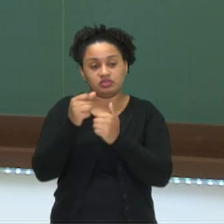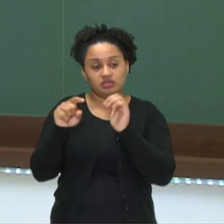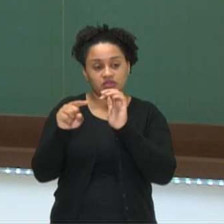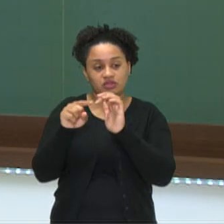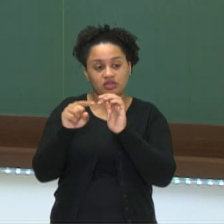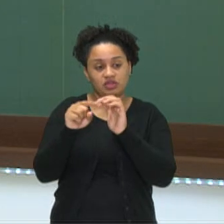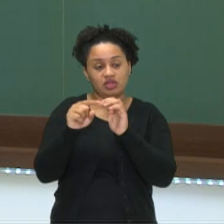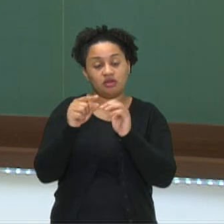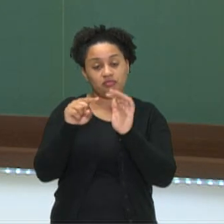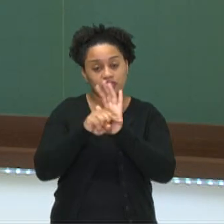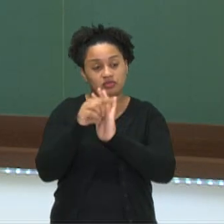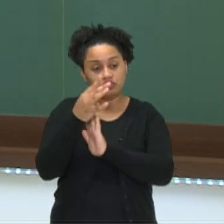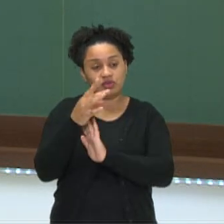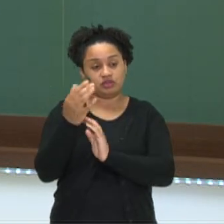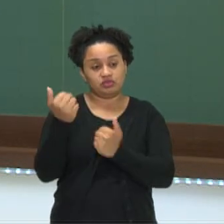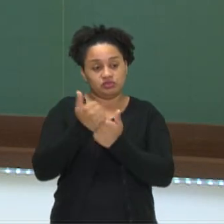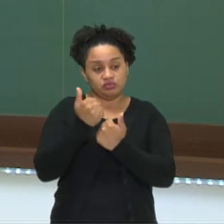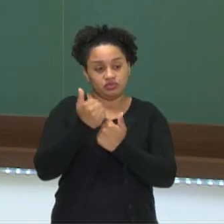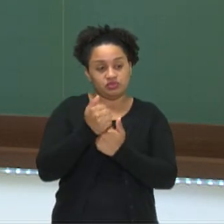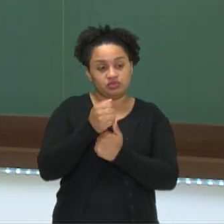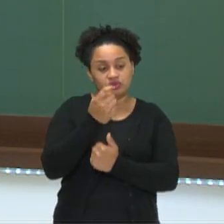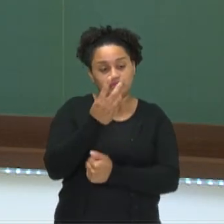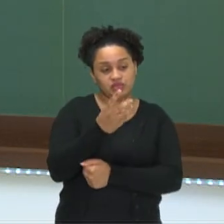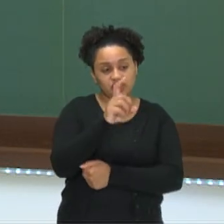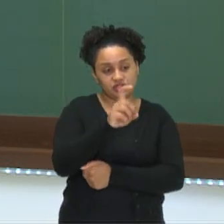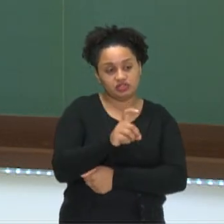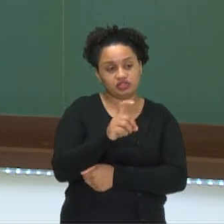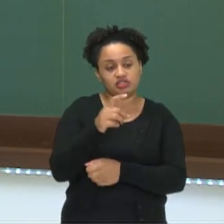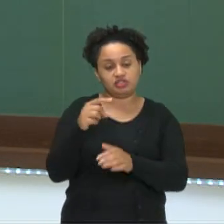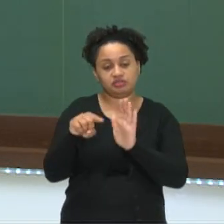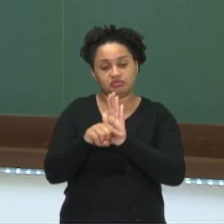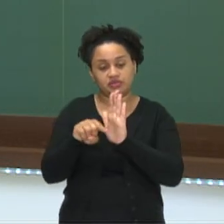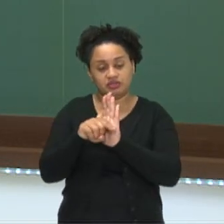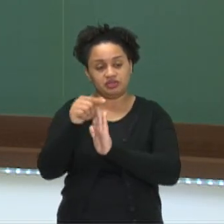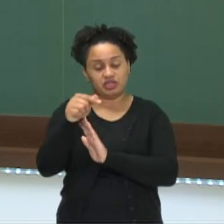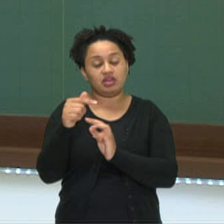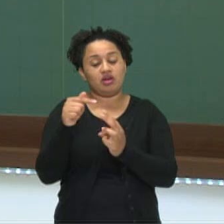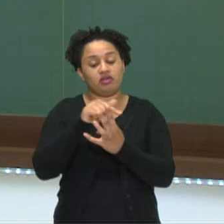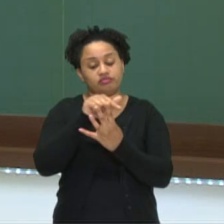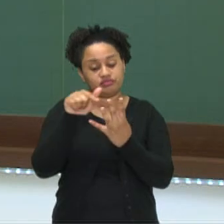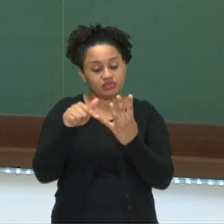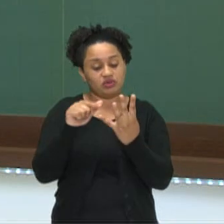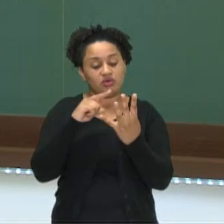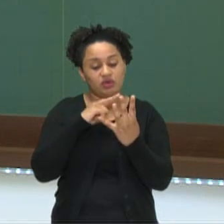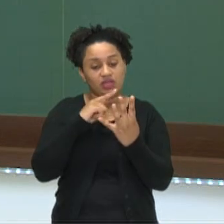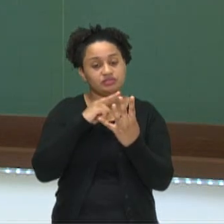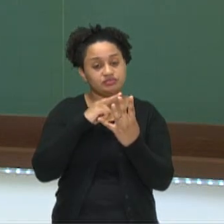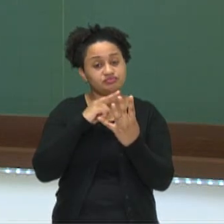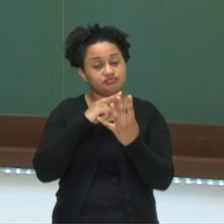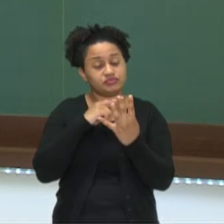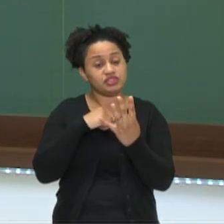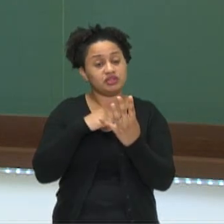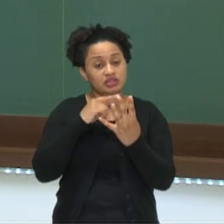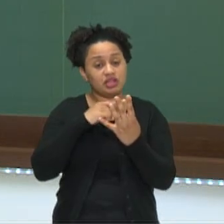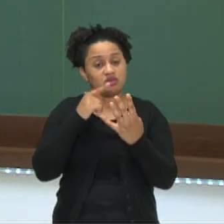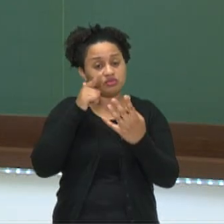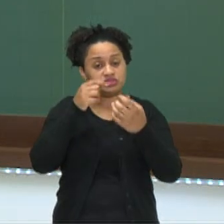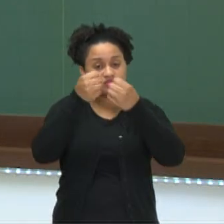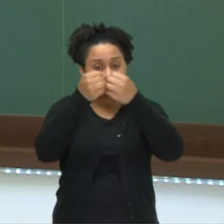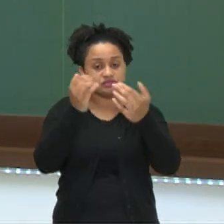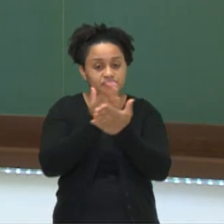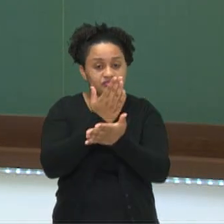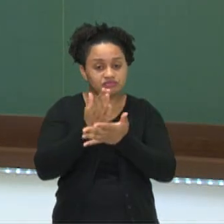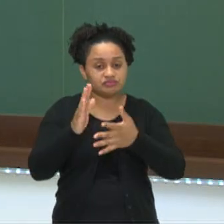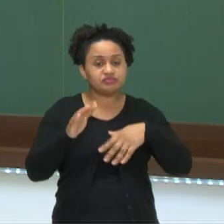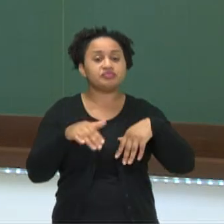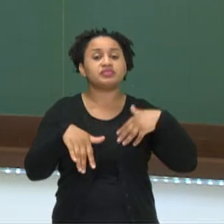7. Repare que está em vermelho. E agora eu tenho 4 termos. Tendo 4 termos, eu consigo fatorar. Olha lá, ó. Coloco o x